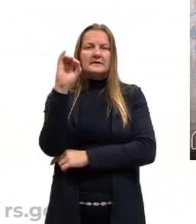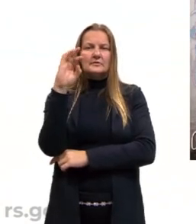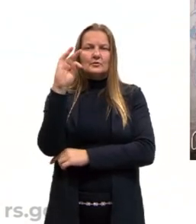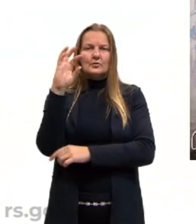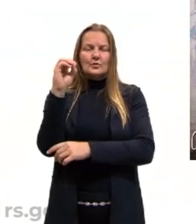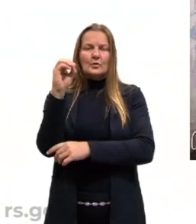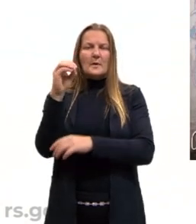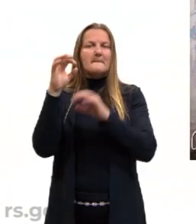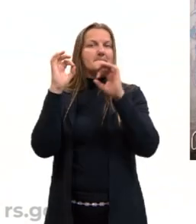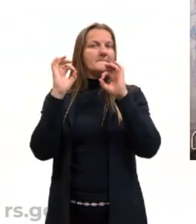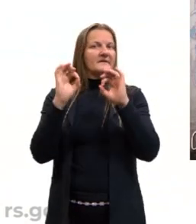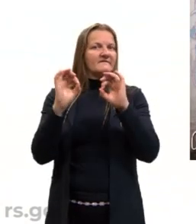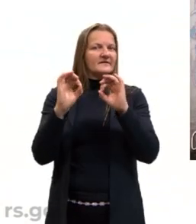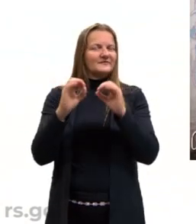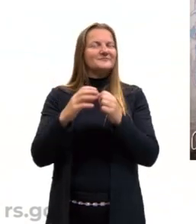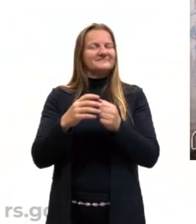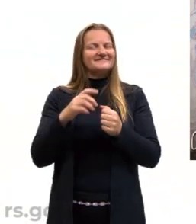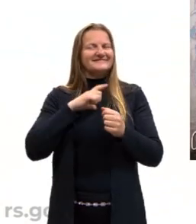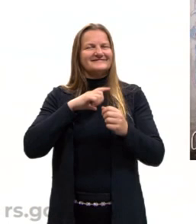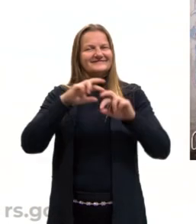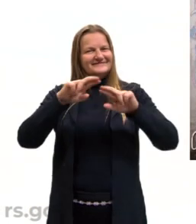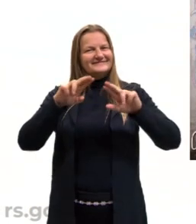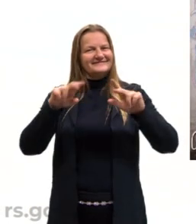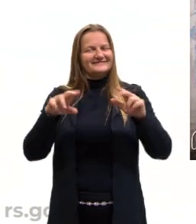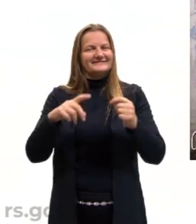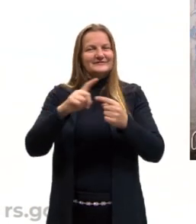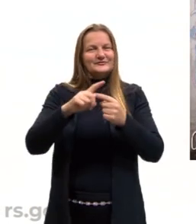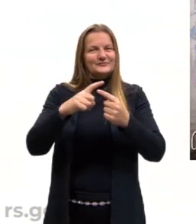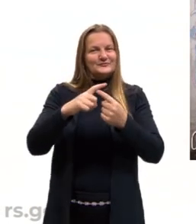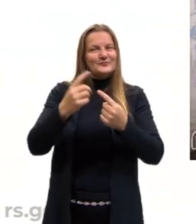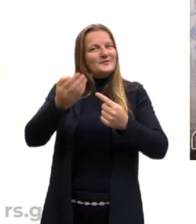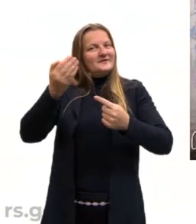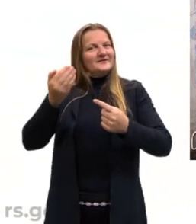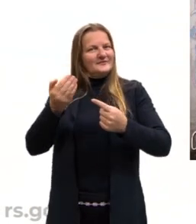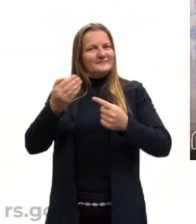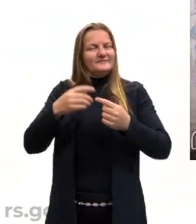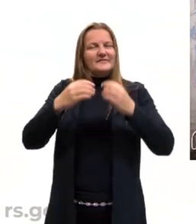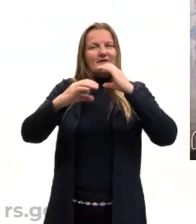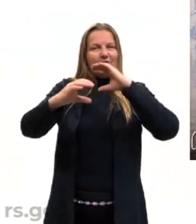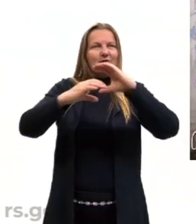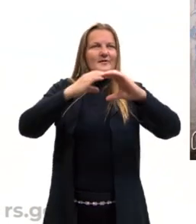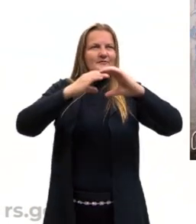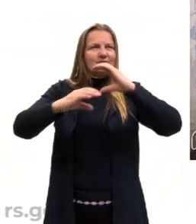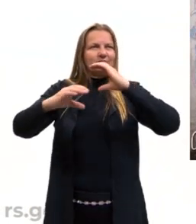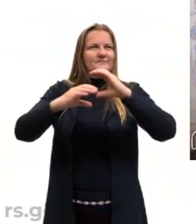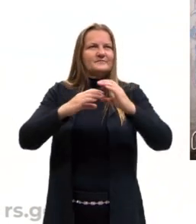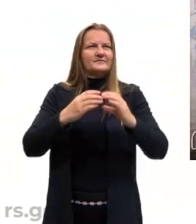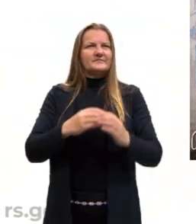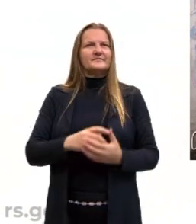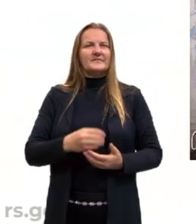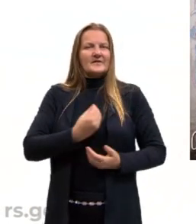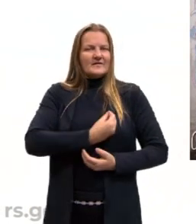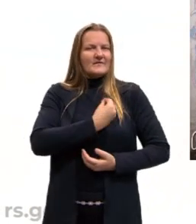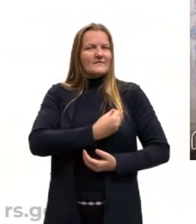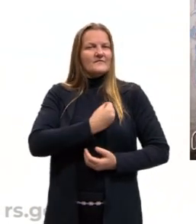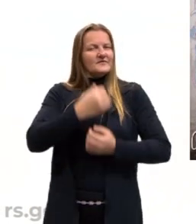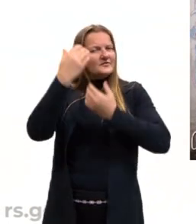em relação ao pretérito indefinido e essa é a tensão que nós começamos né